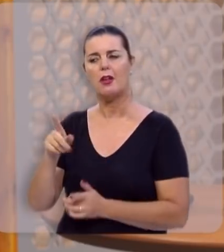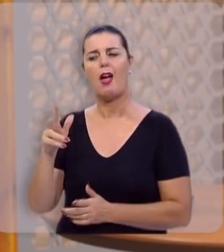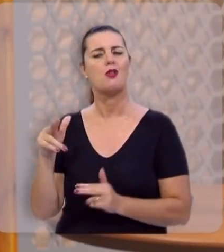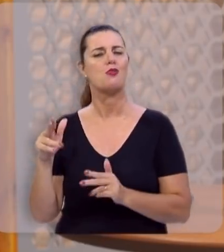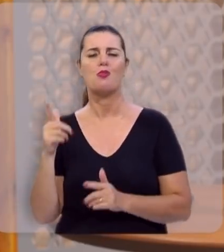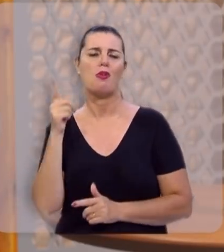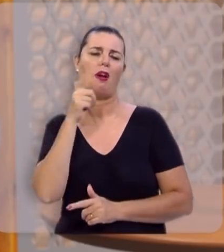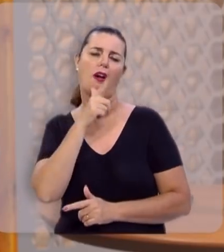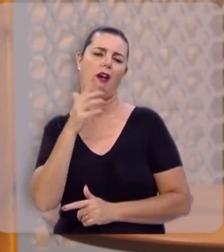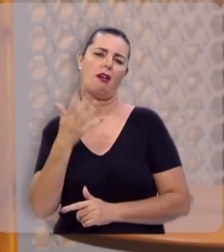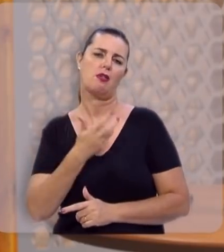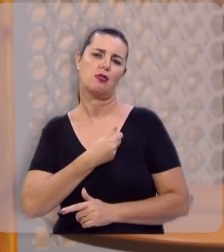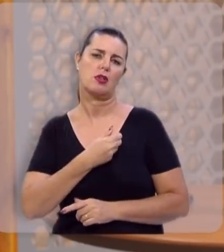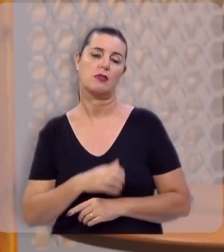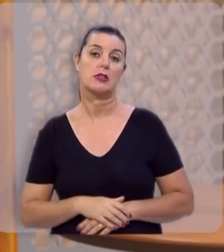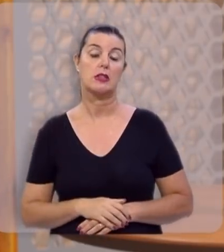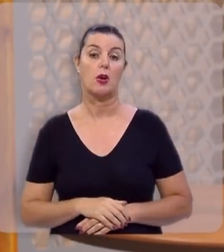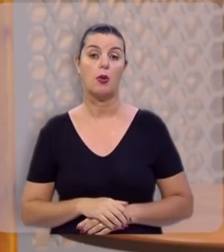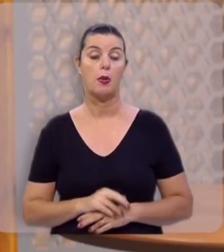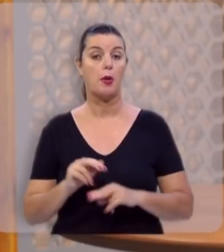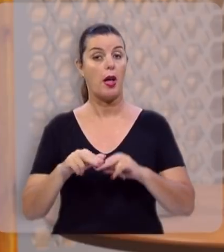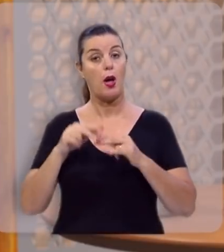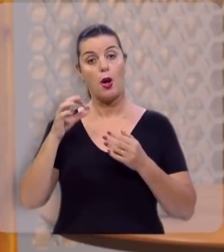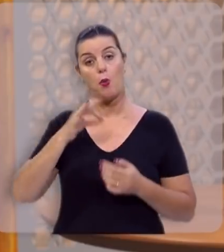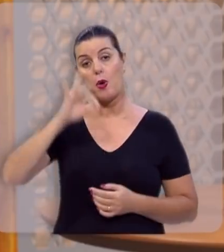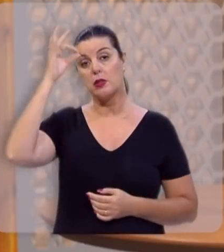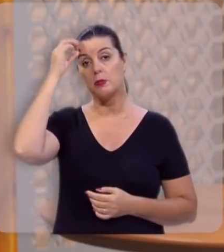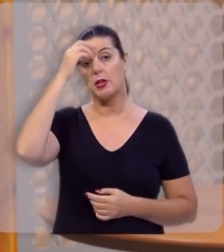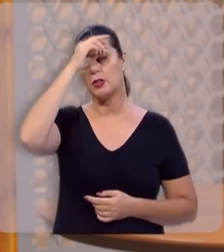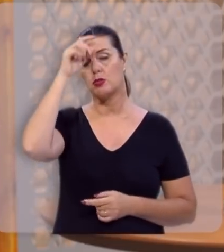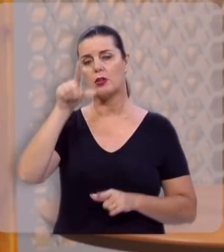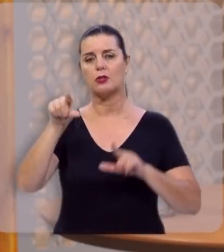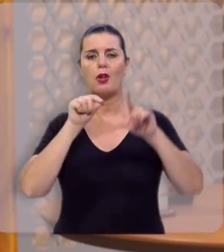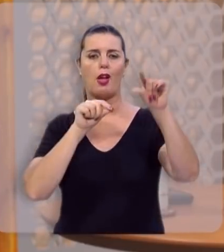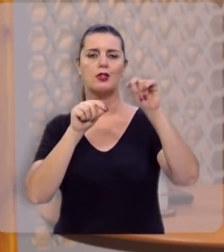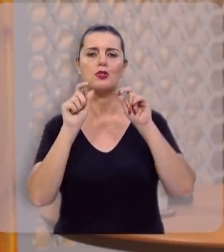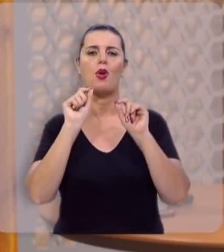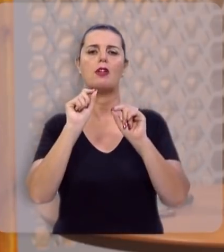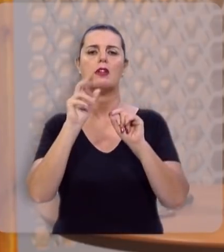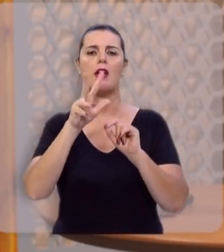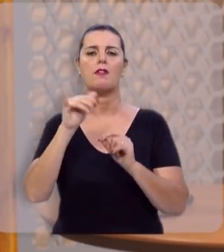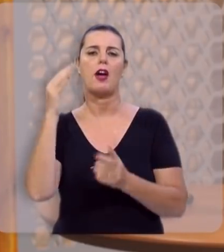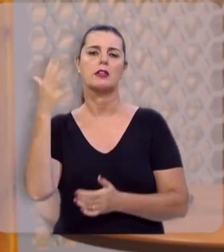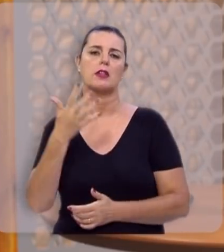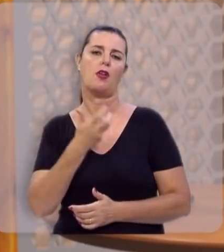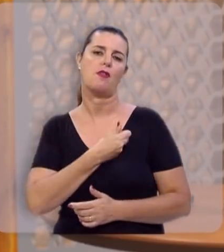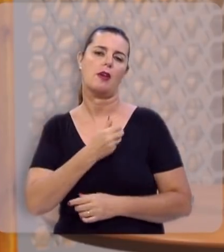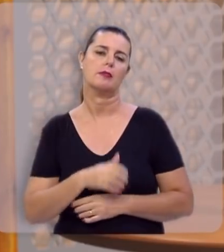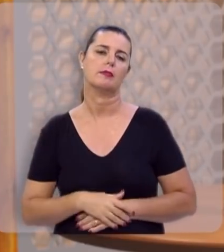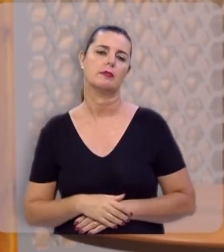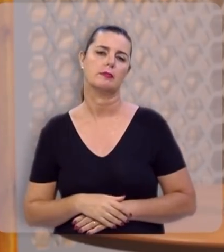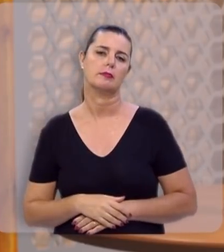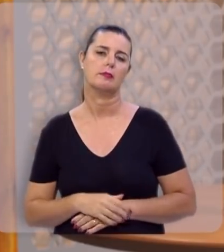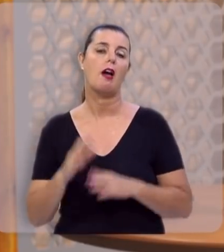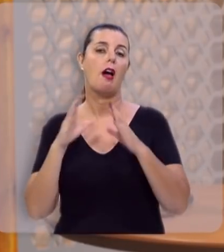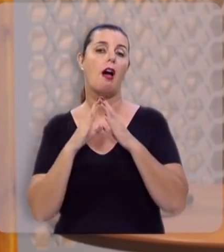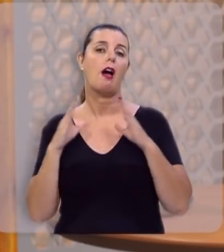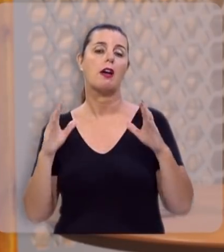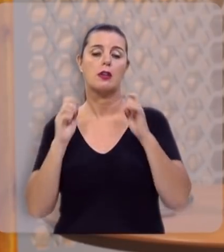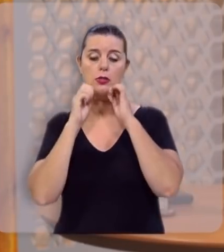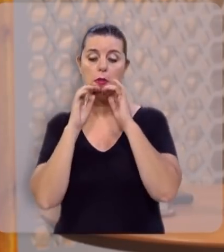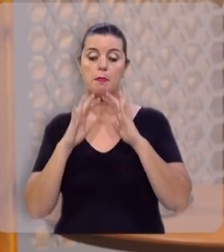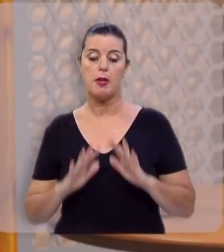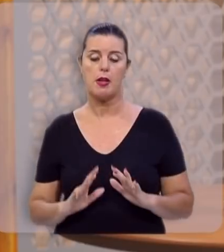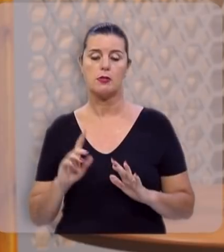crente. E ele nunca vai ser convertido. É o Espírito Santo quem escolhe quem ele vai salvar. A